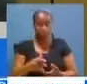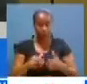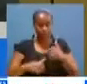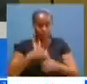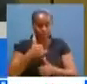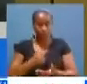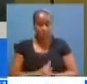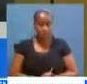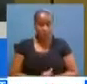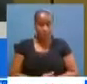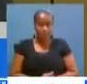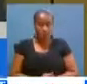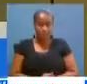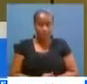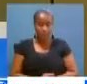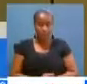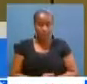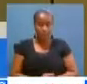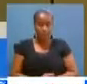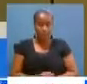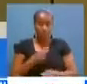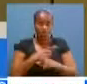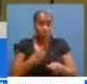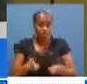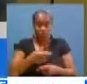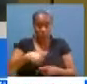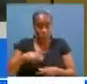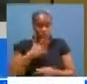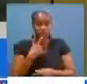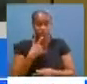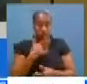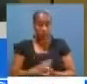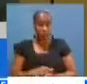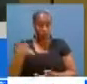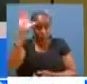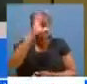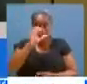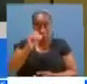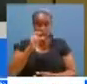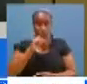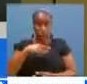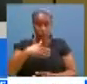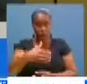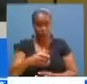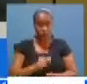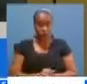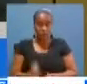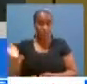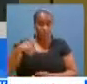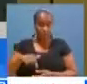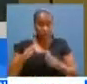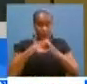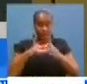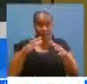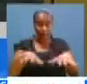conduzido. Votamos abstenção porque, no nosso entendimento, o governo poderia ter trazido a esta